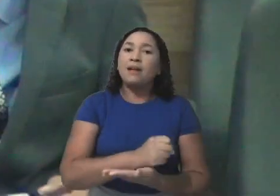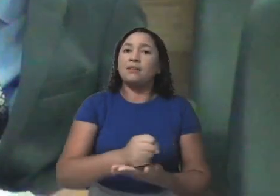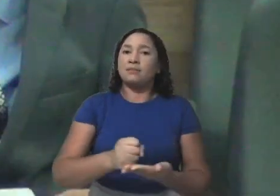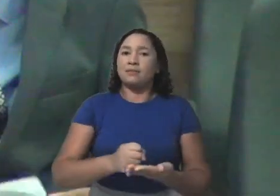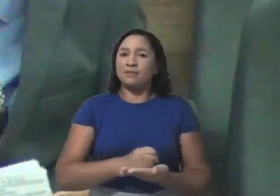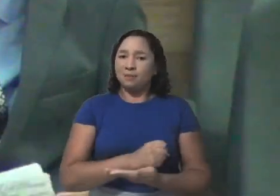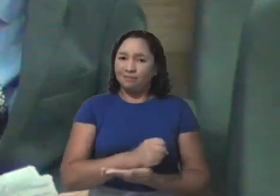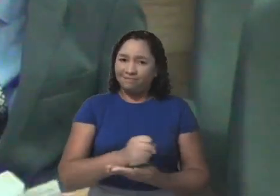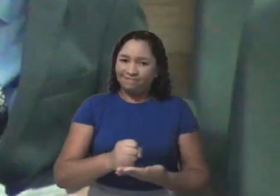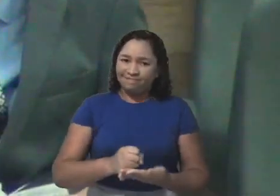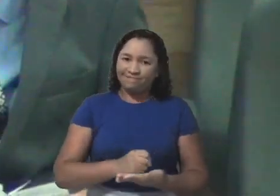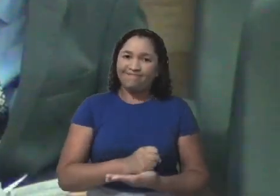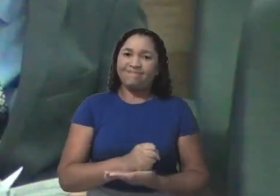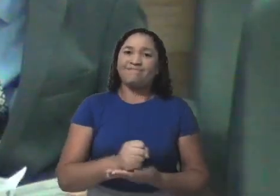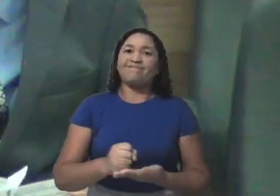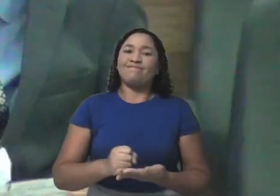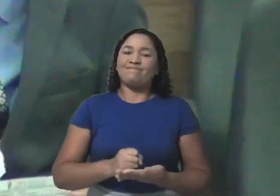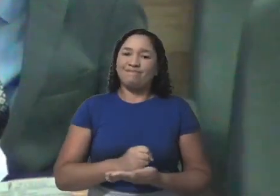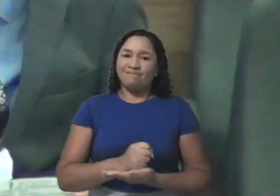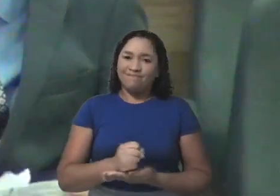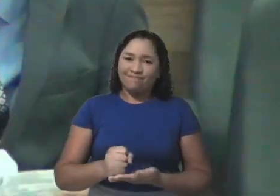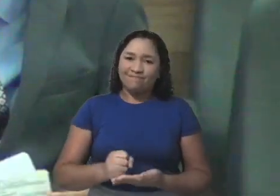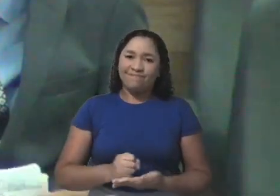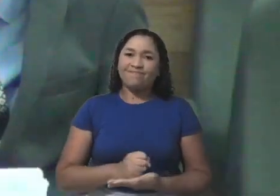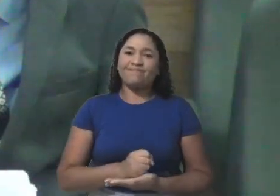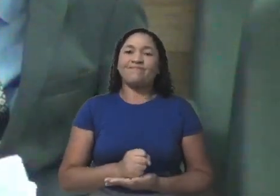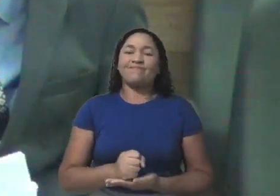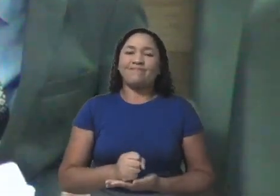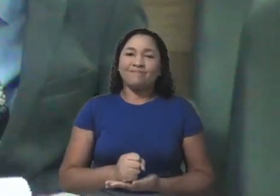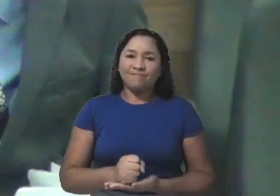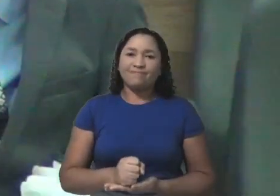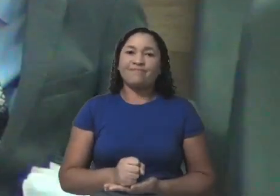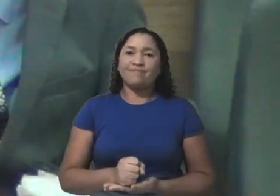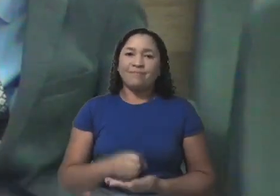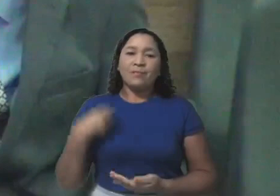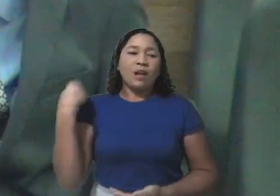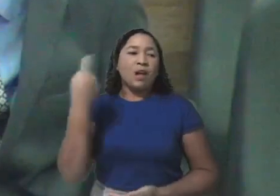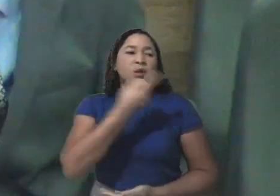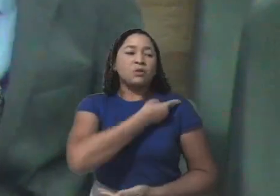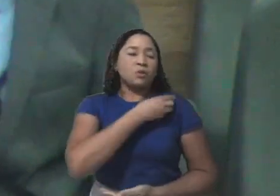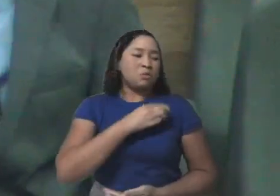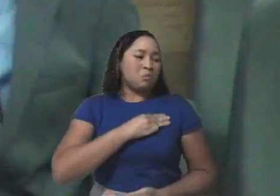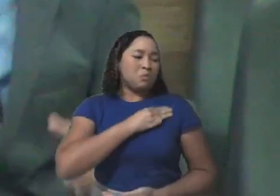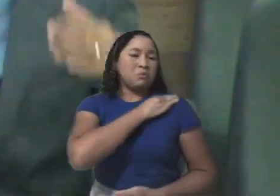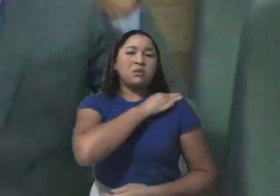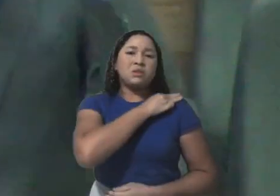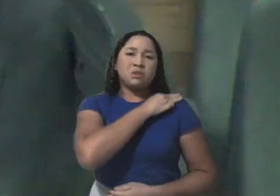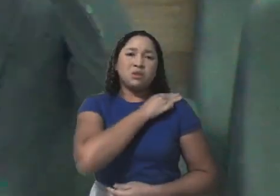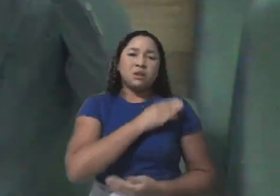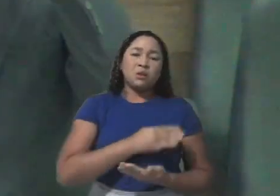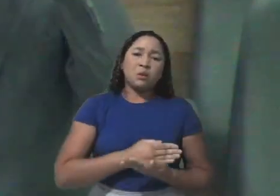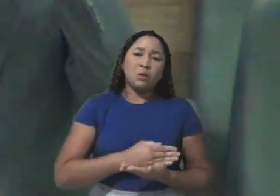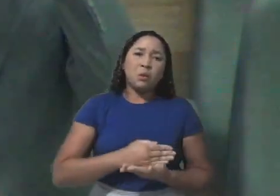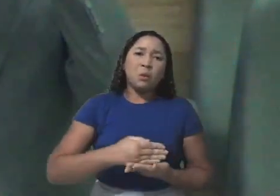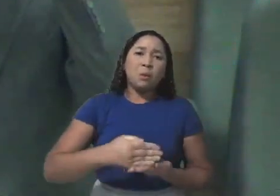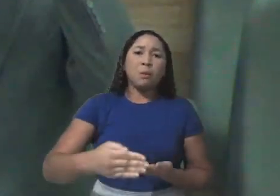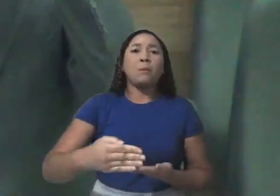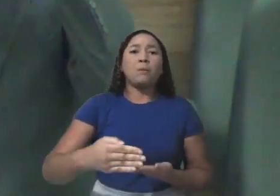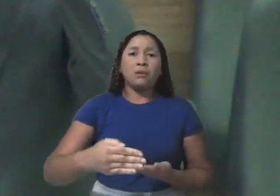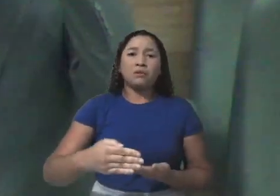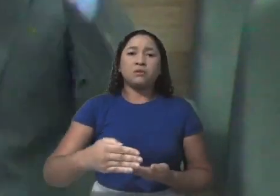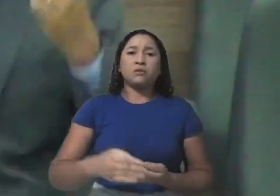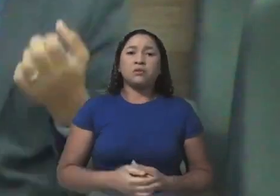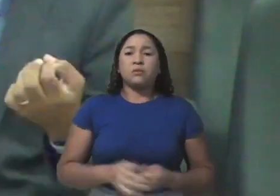base, revisitar a mensagem dos nossos missionários pioneiros. Jesus